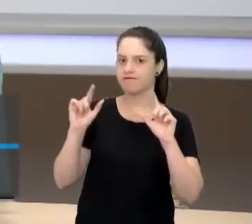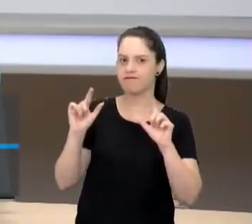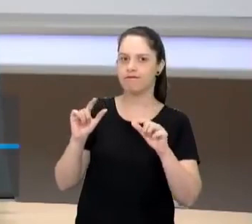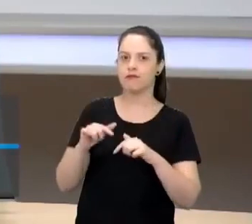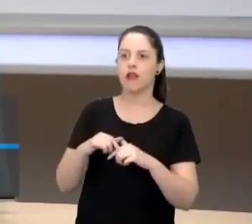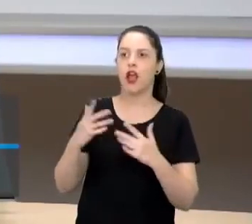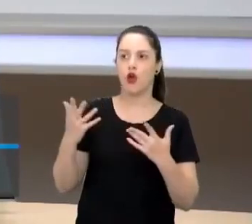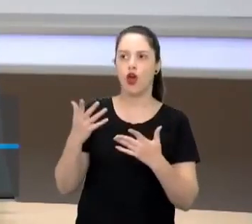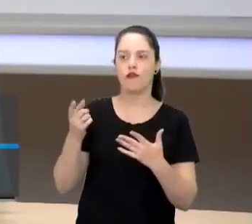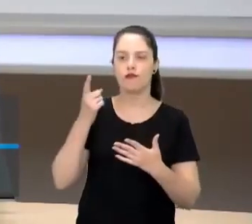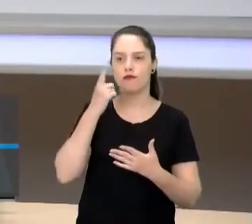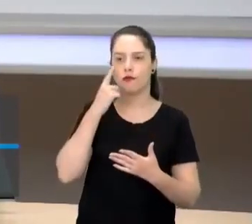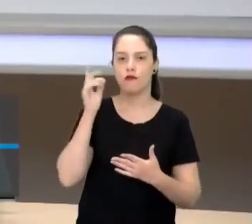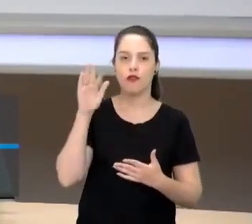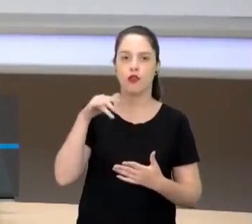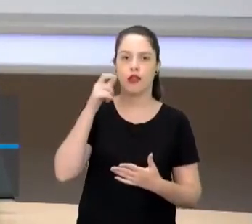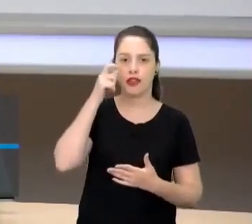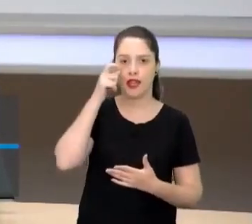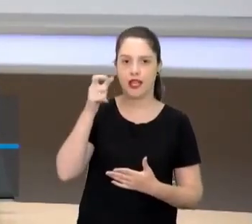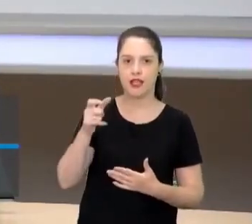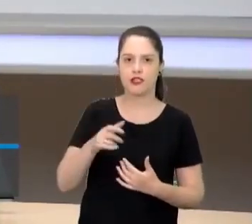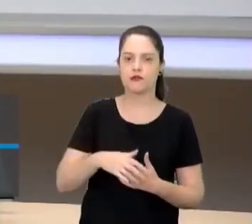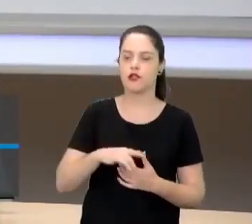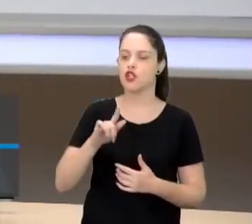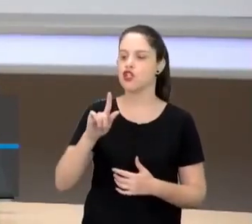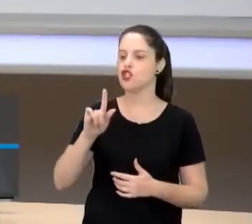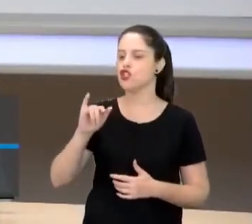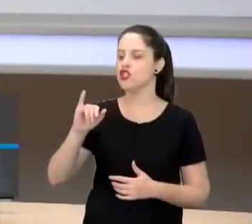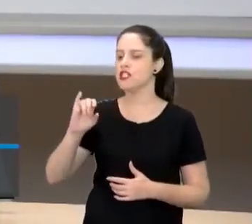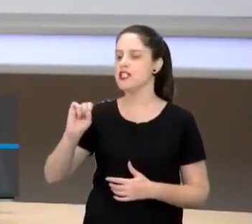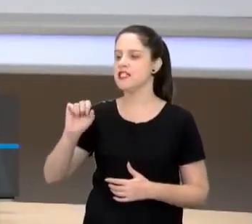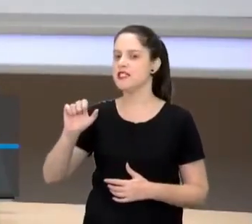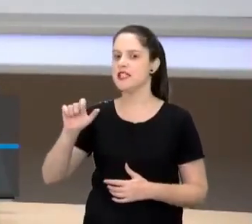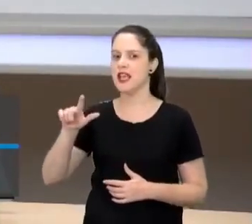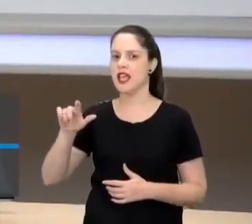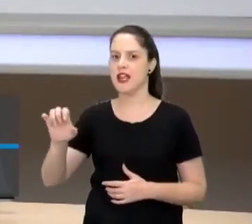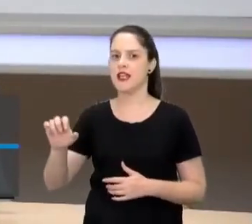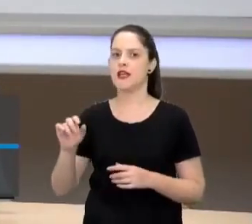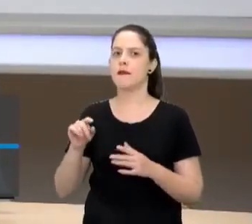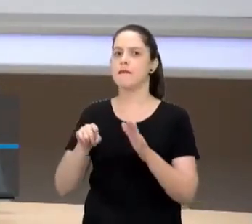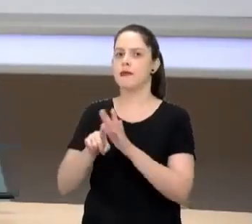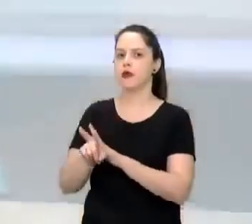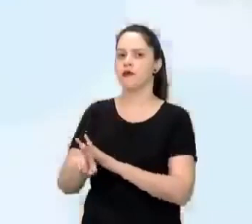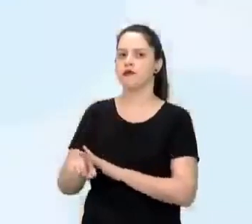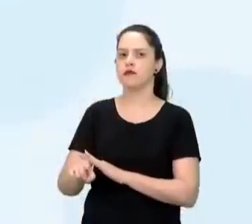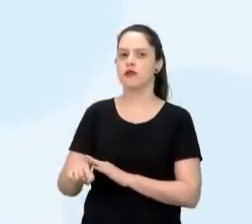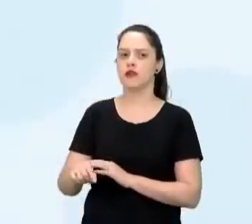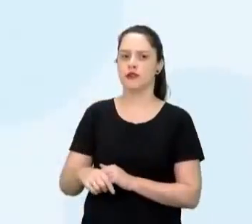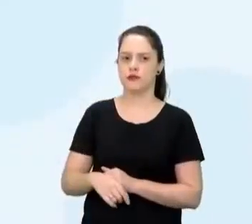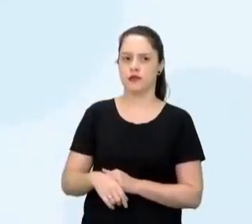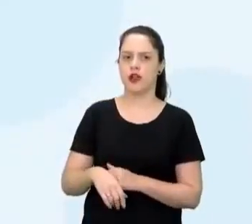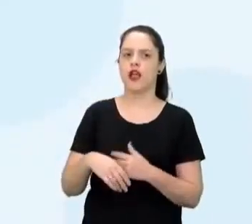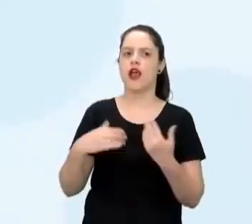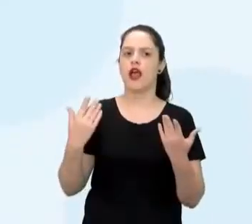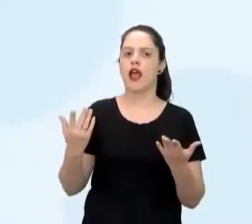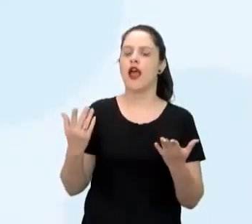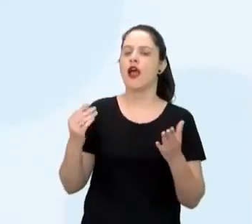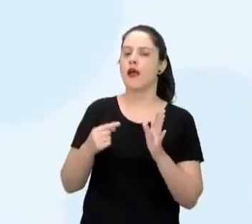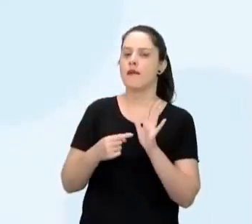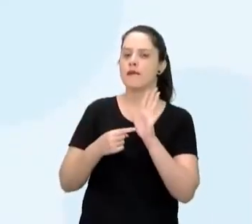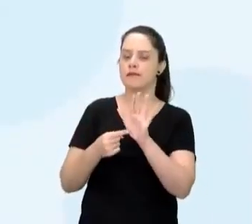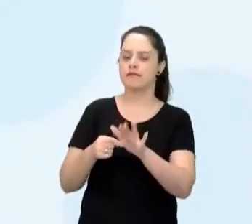ao que interessa, né? A pergunta da Gisele foi o seguinte: cite ações que representam a pedagogia da